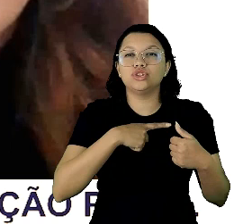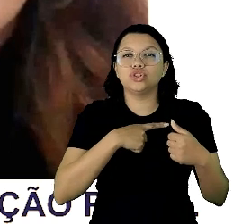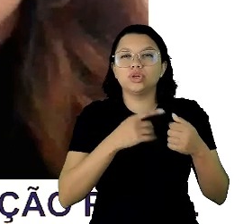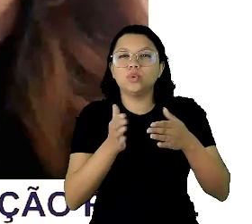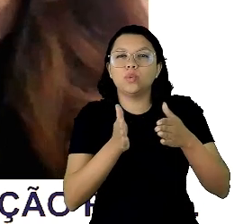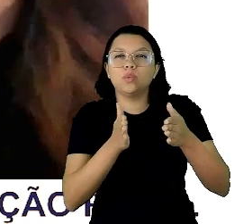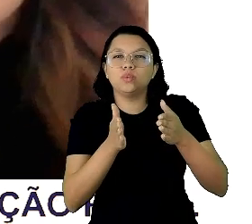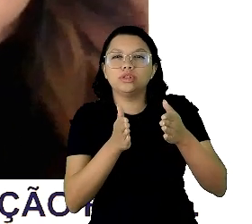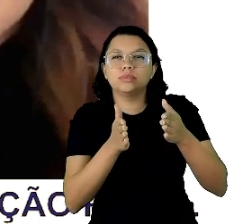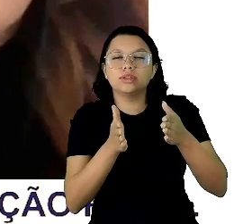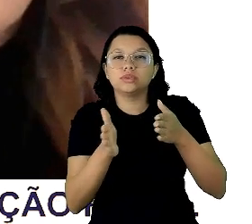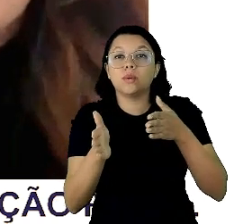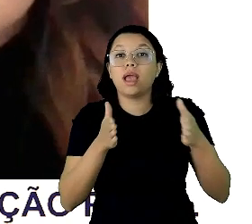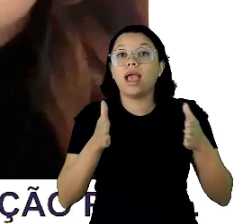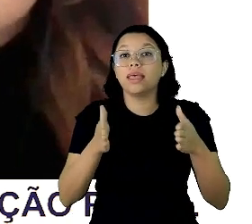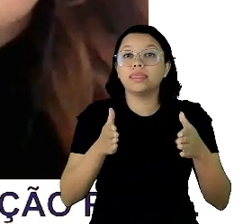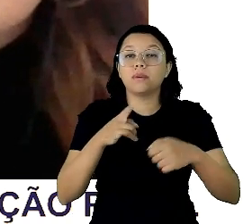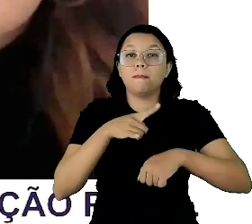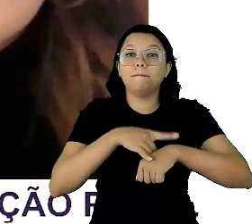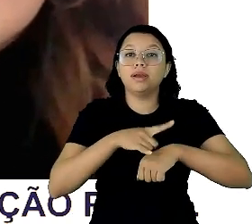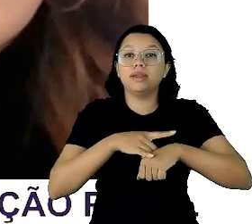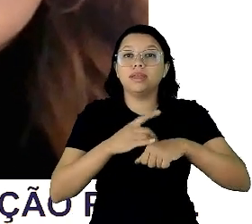banheiros próximo ao teto.